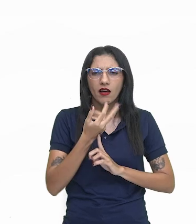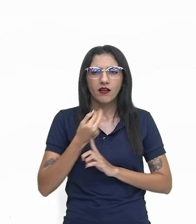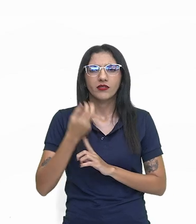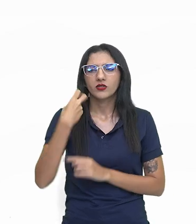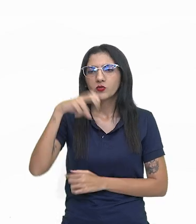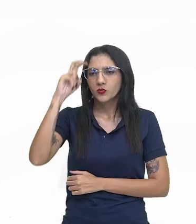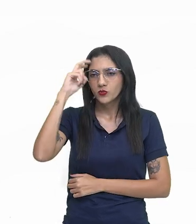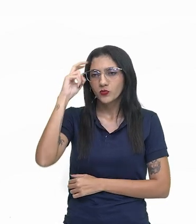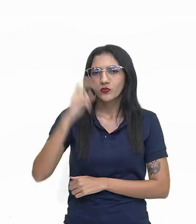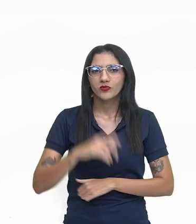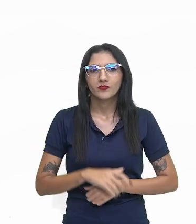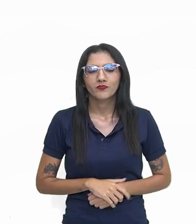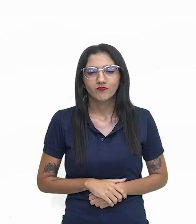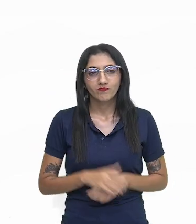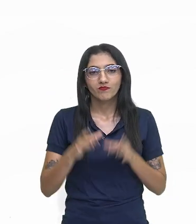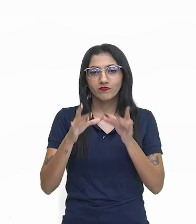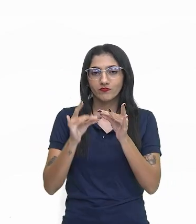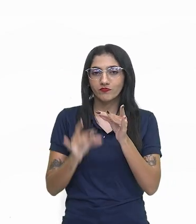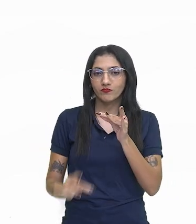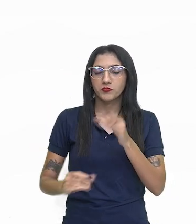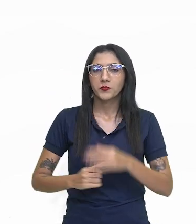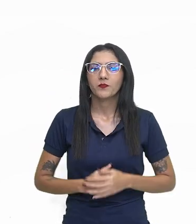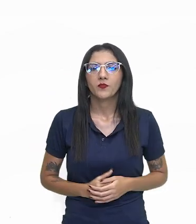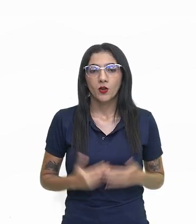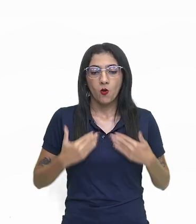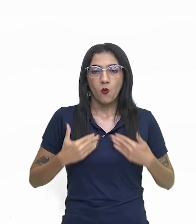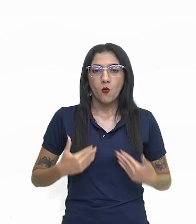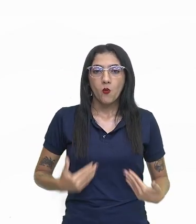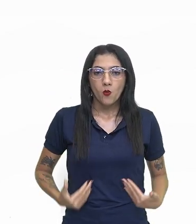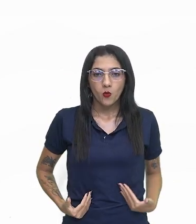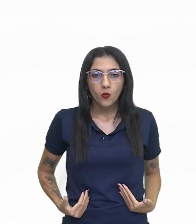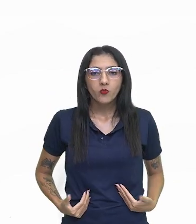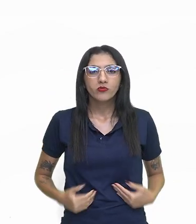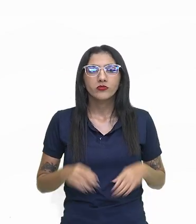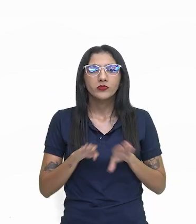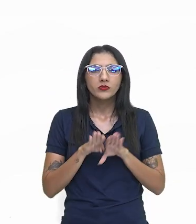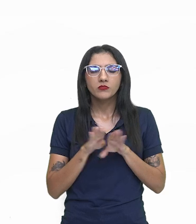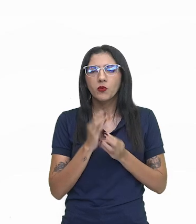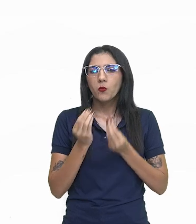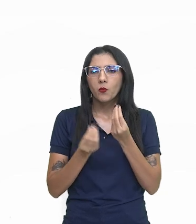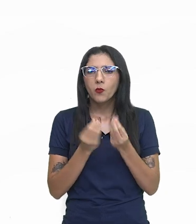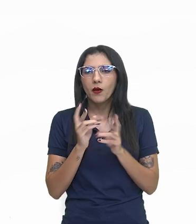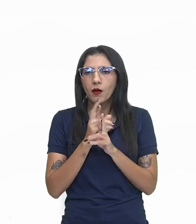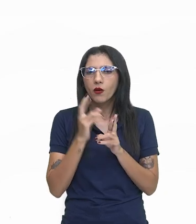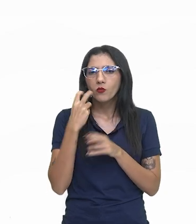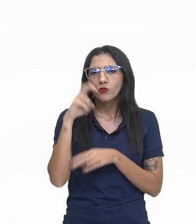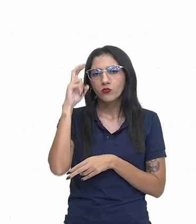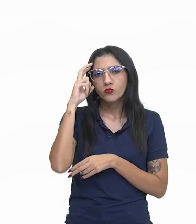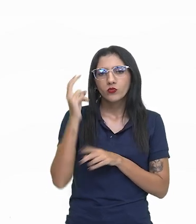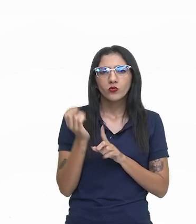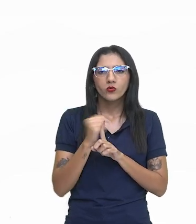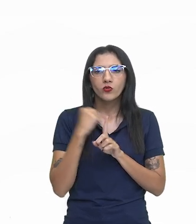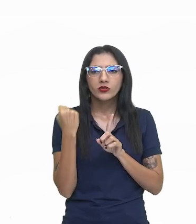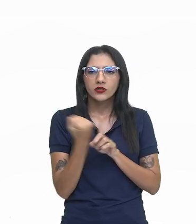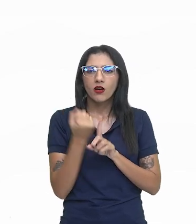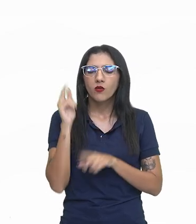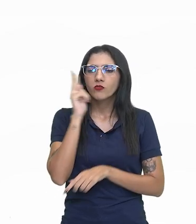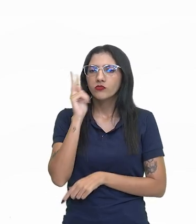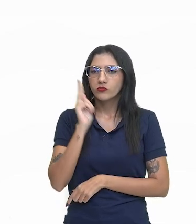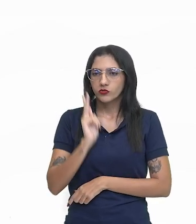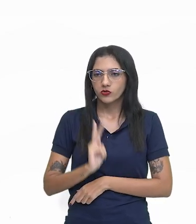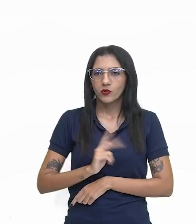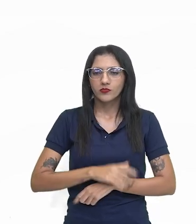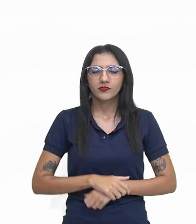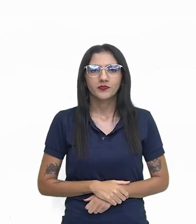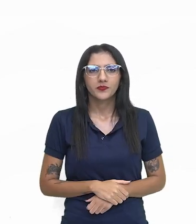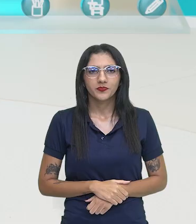artísticos e culturais. Detalhamento: o corpo e seu repertório cultural, social e histórico.